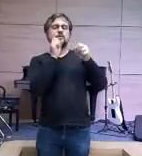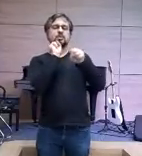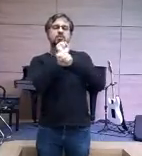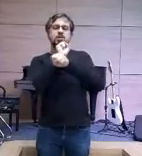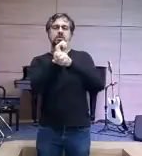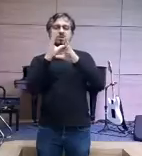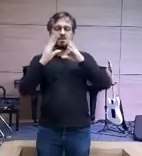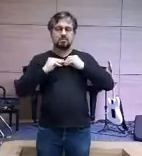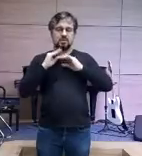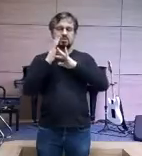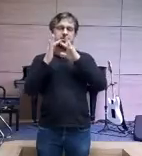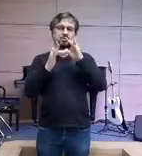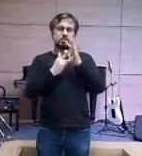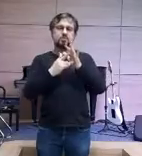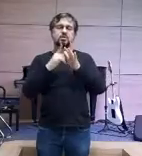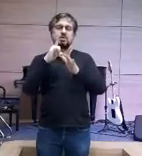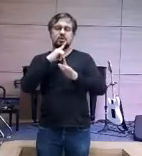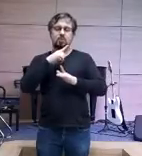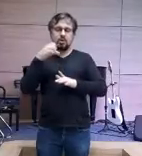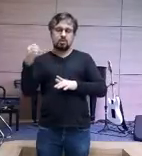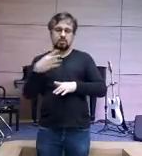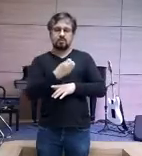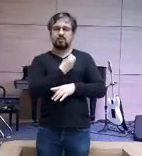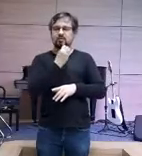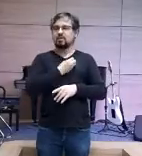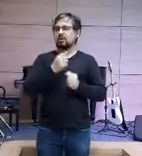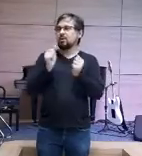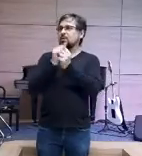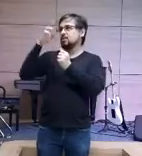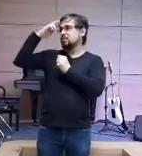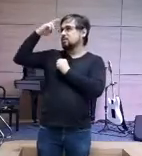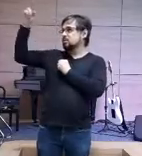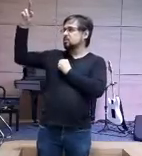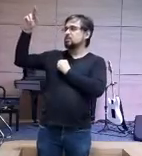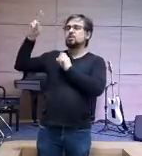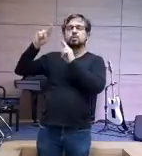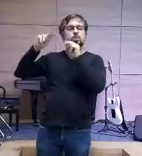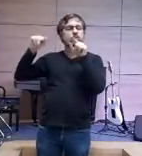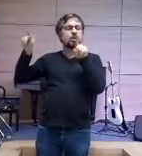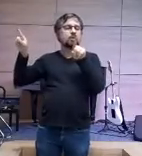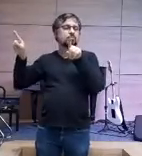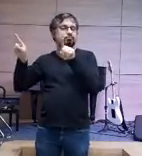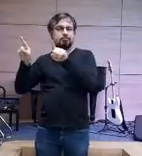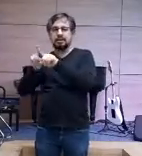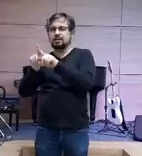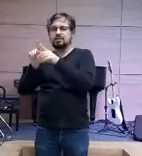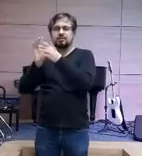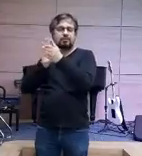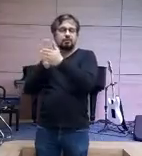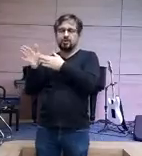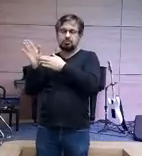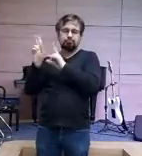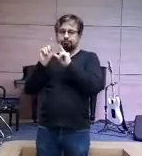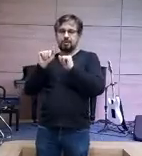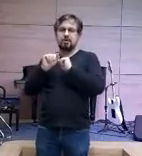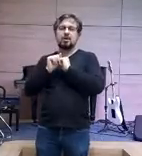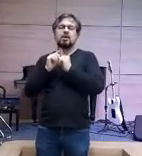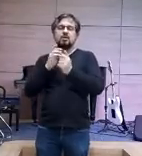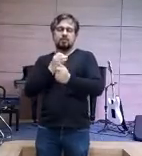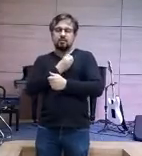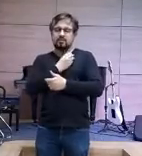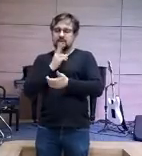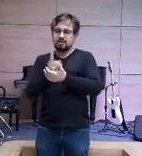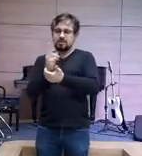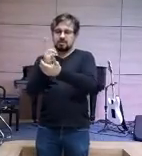esperança de ter uma nova vida com o senhor e nunca mais sair dela e viver sempre ela na sua vida porque o